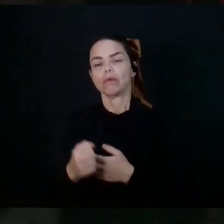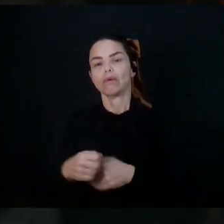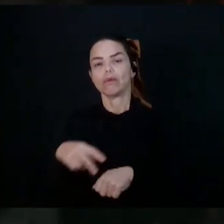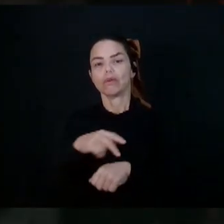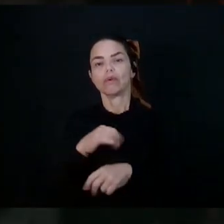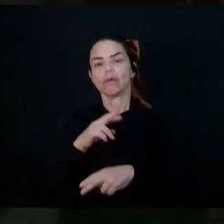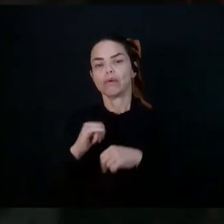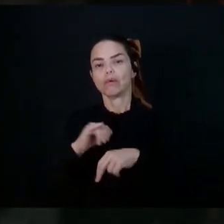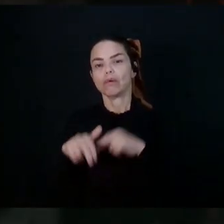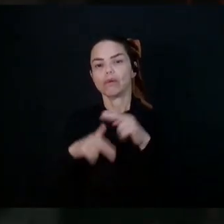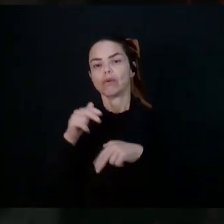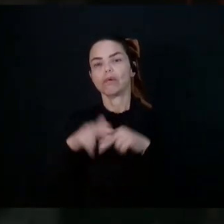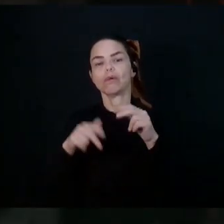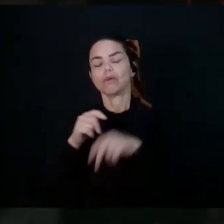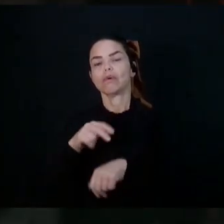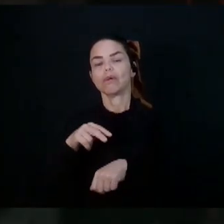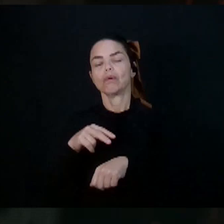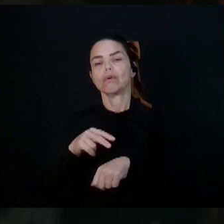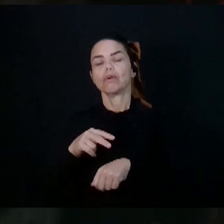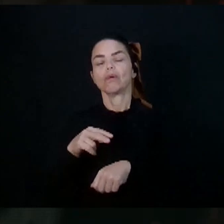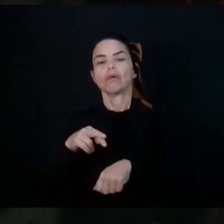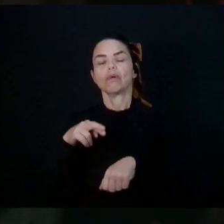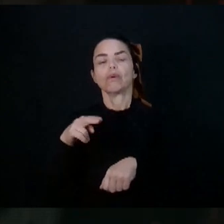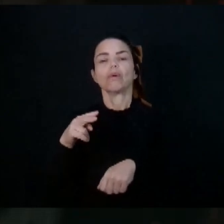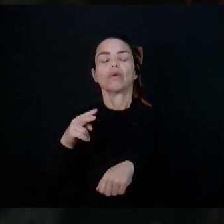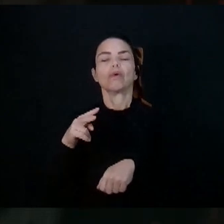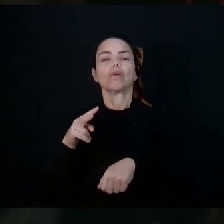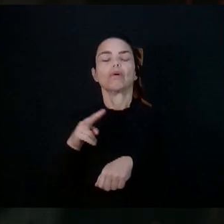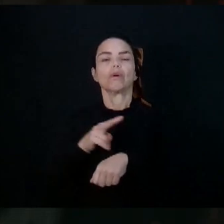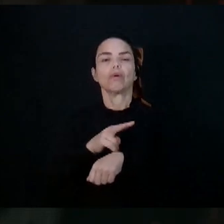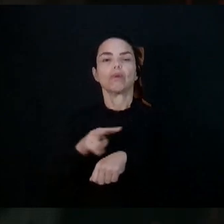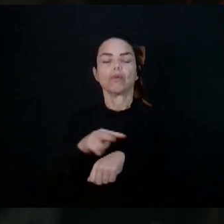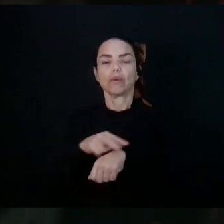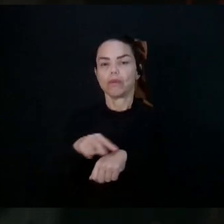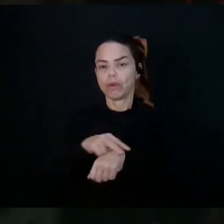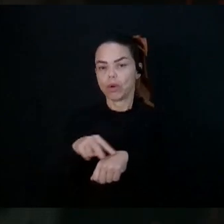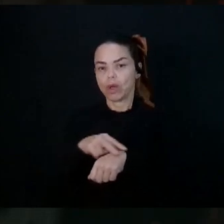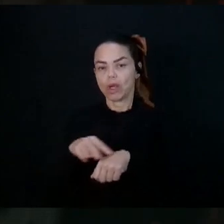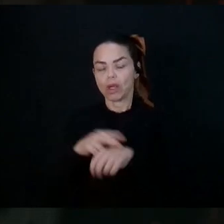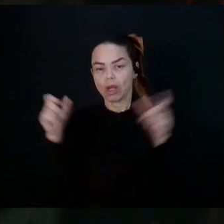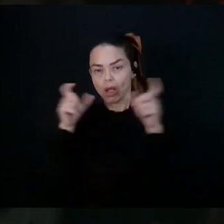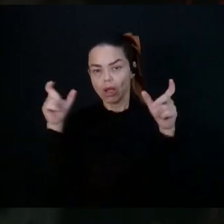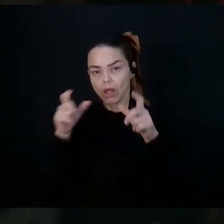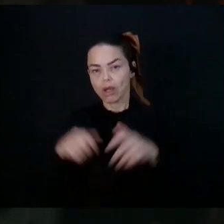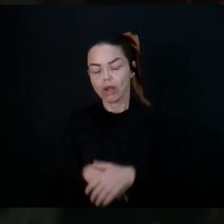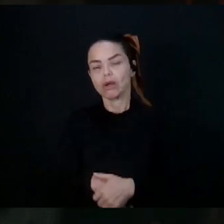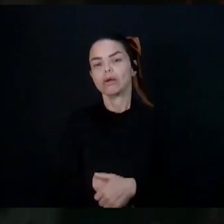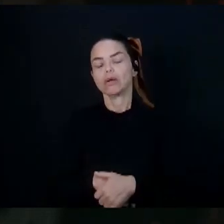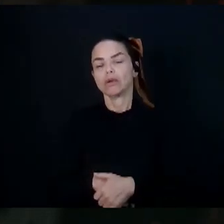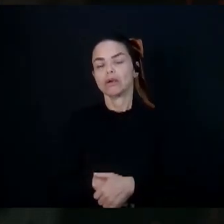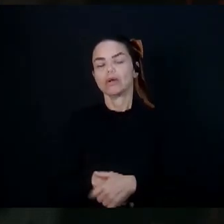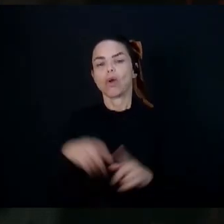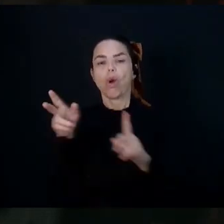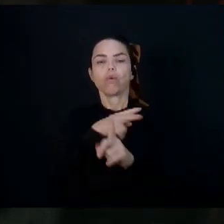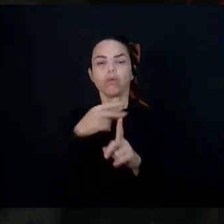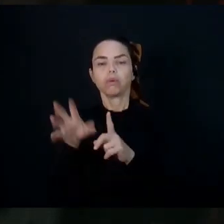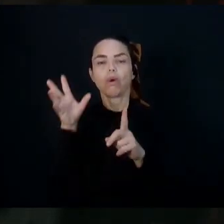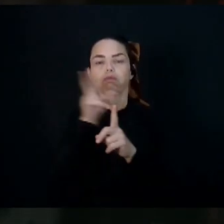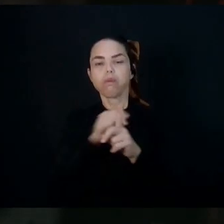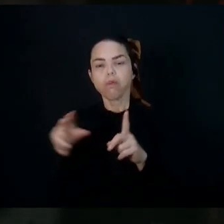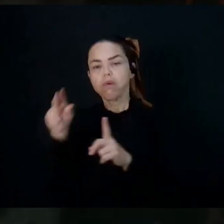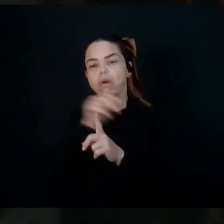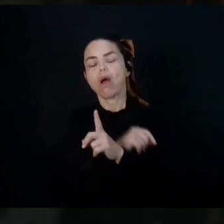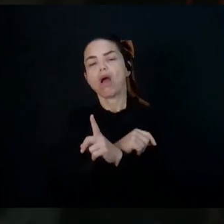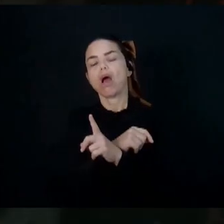vezes acontece em silêncio dentro de casa e passa despercebida. É a violência física, psicológica,